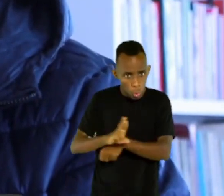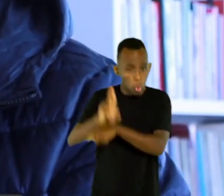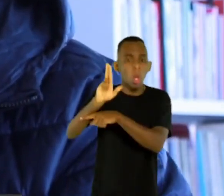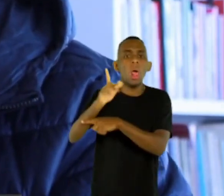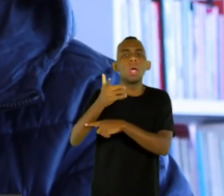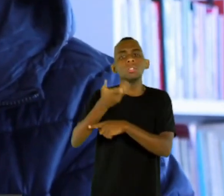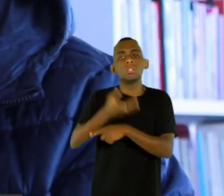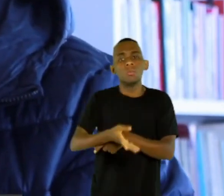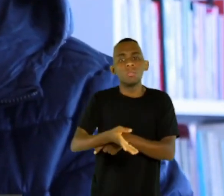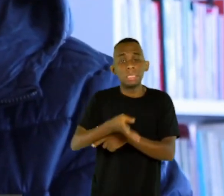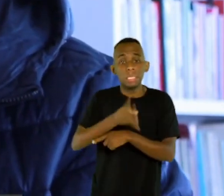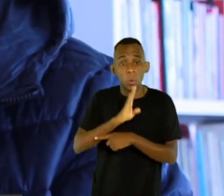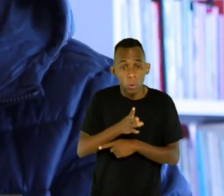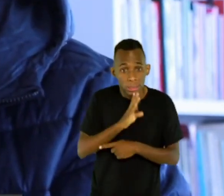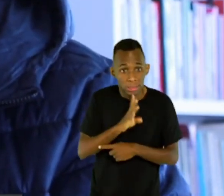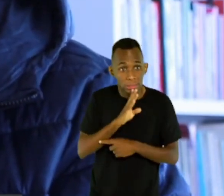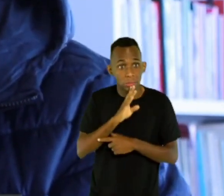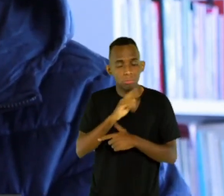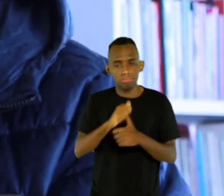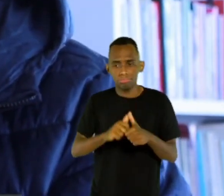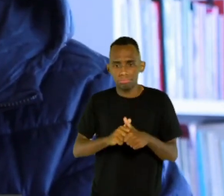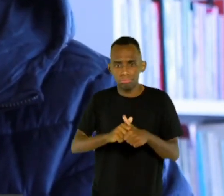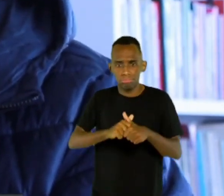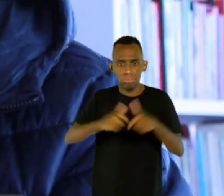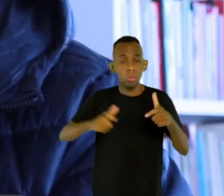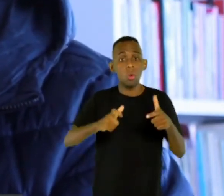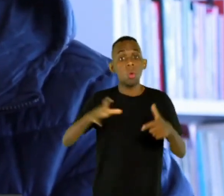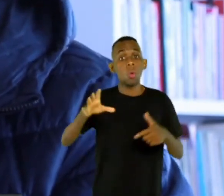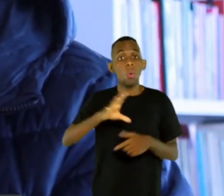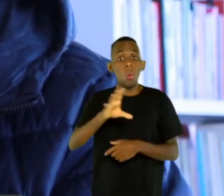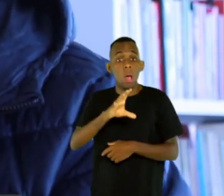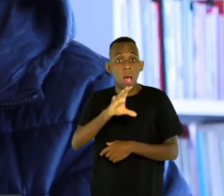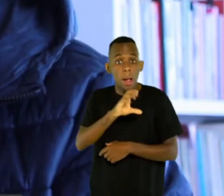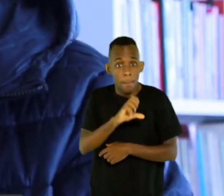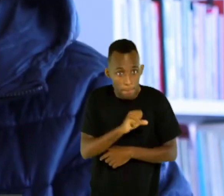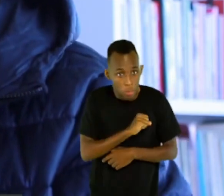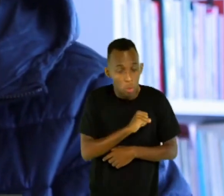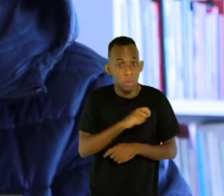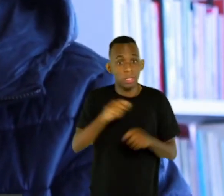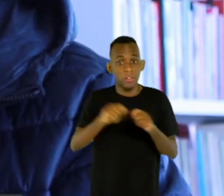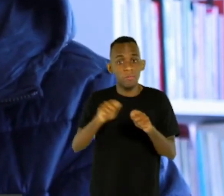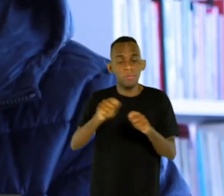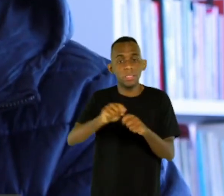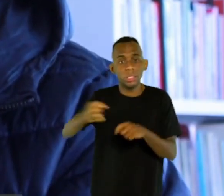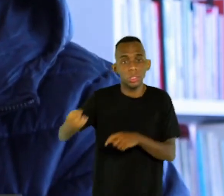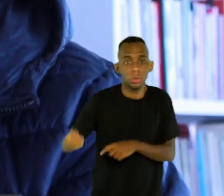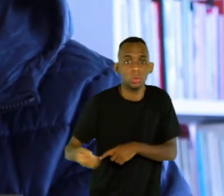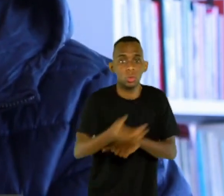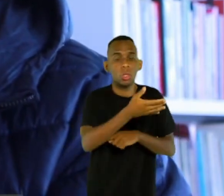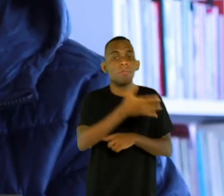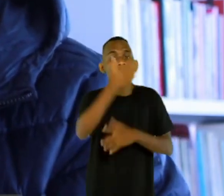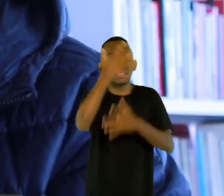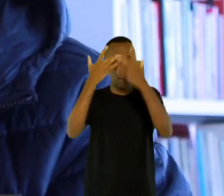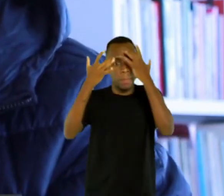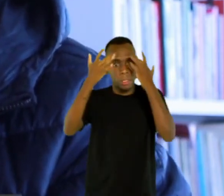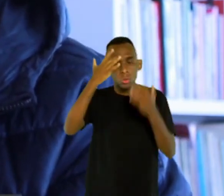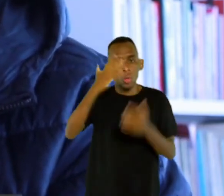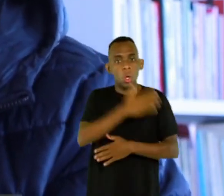viu, Itamar, como o romance que fez novamente as pessoas